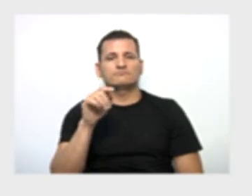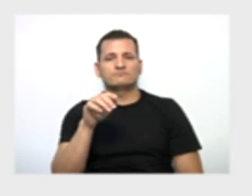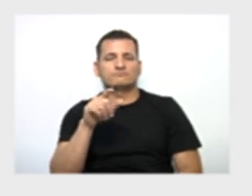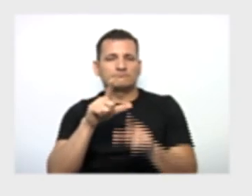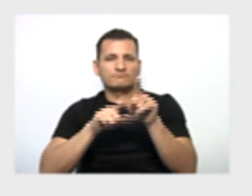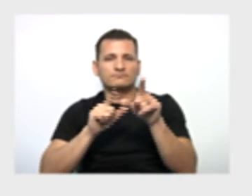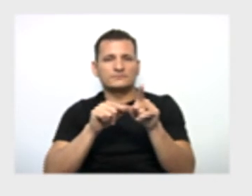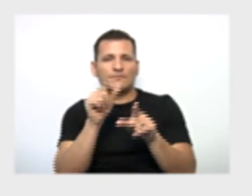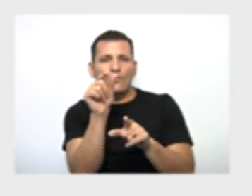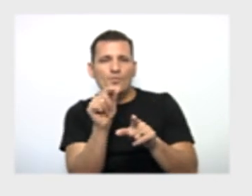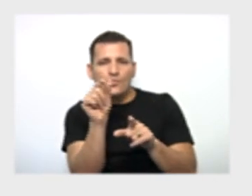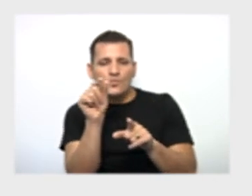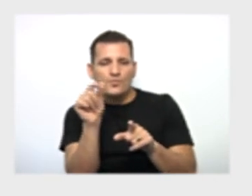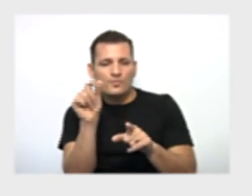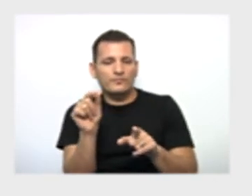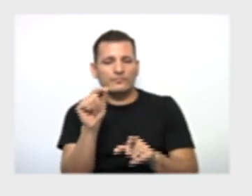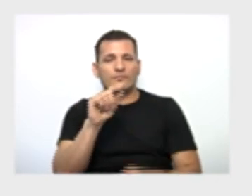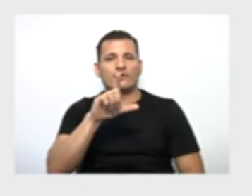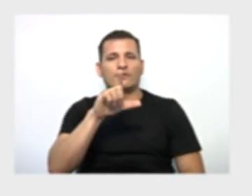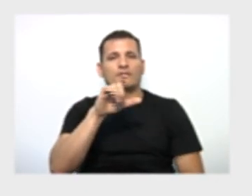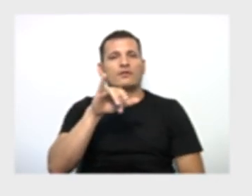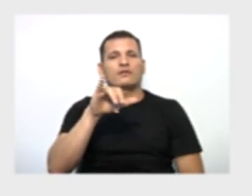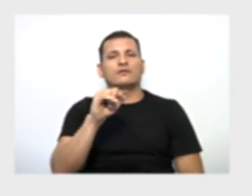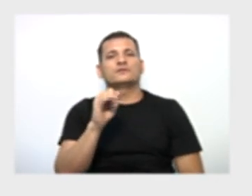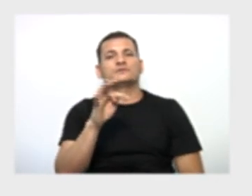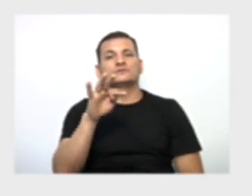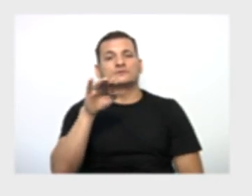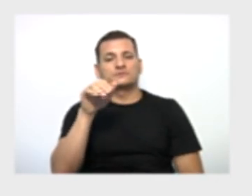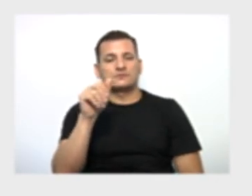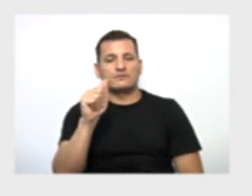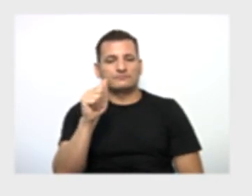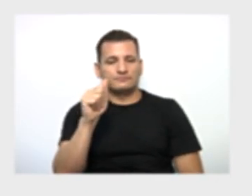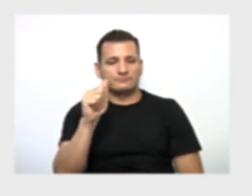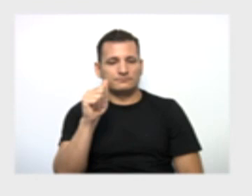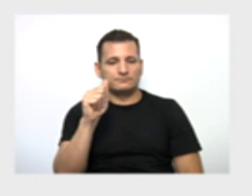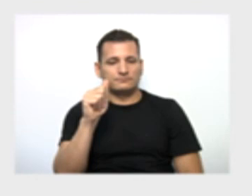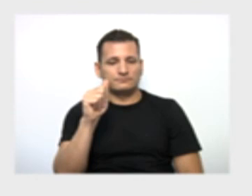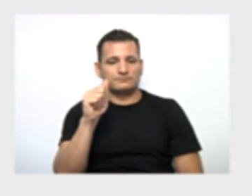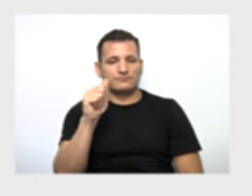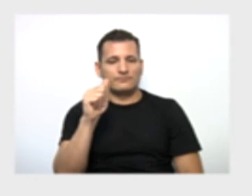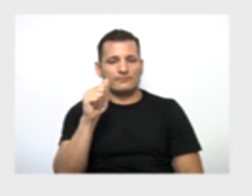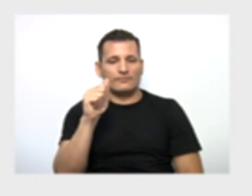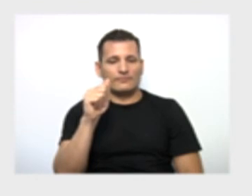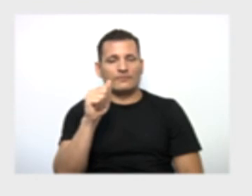negrito. E a minha palavra lista, que colocamos o em, ficou